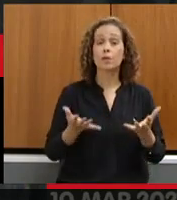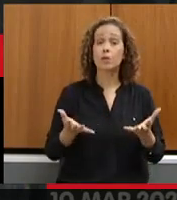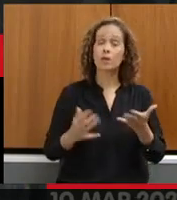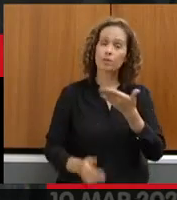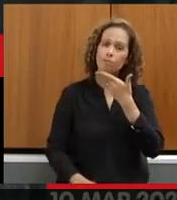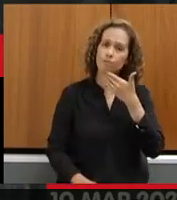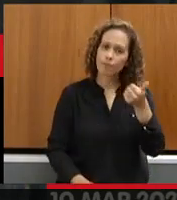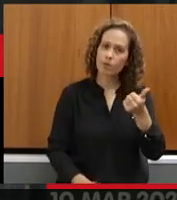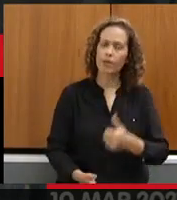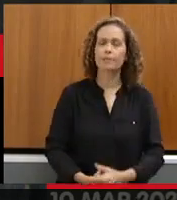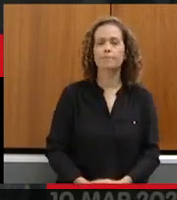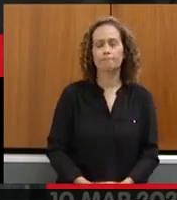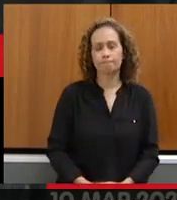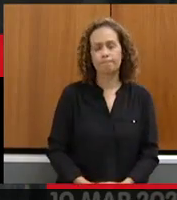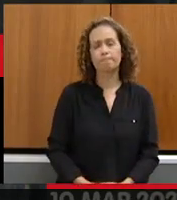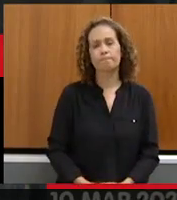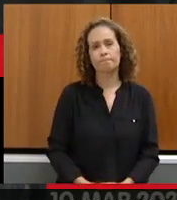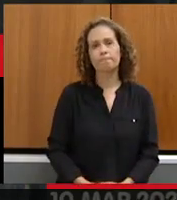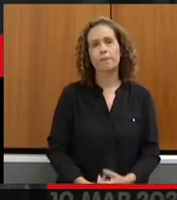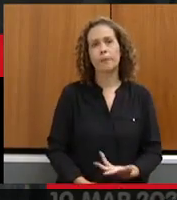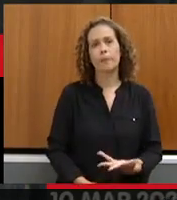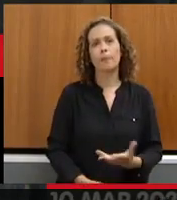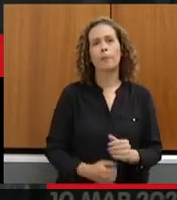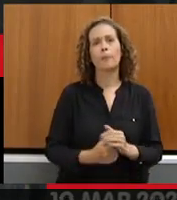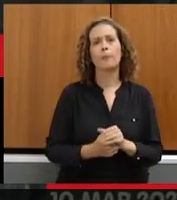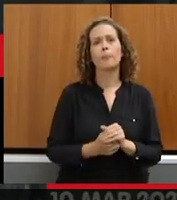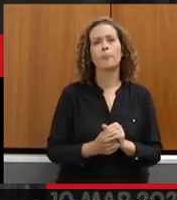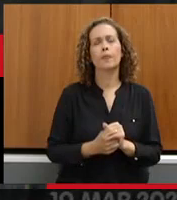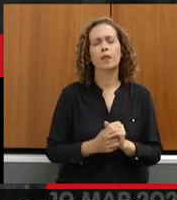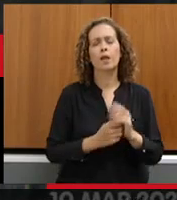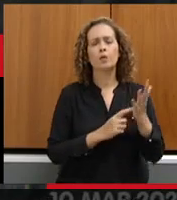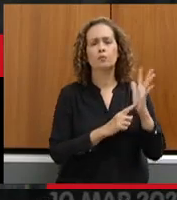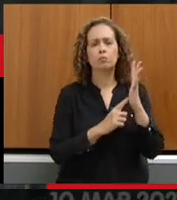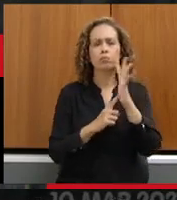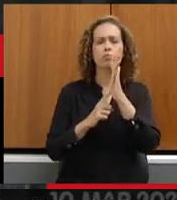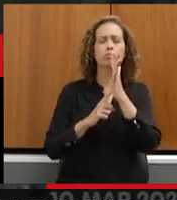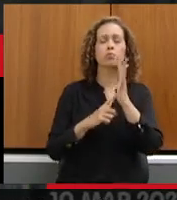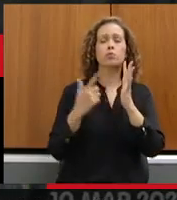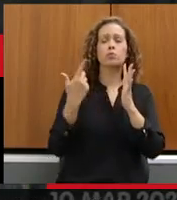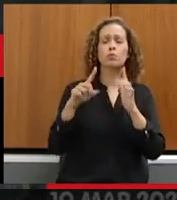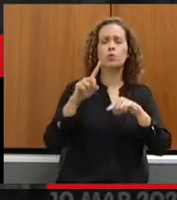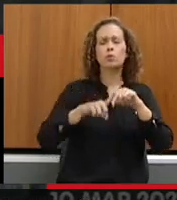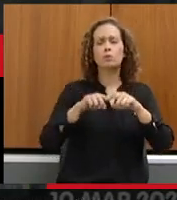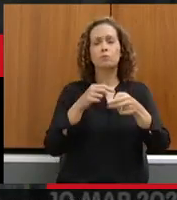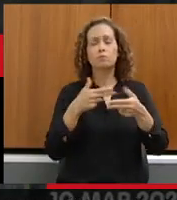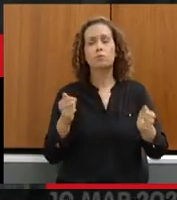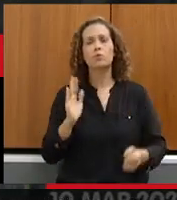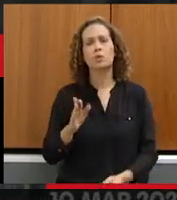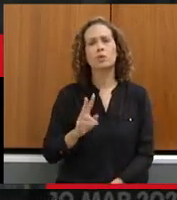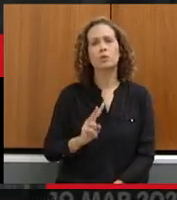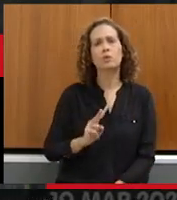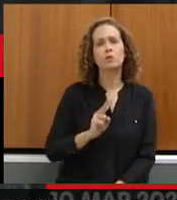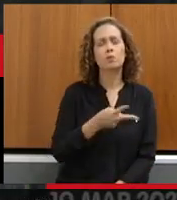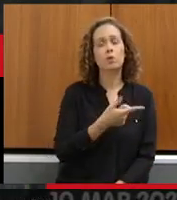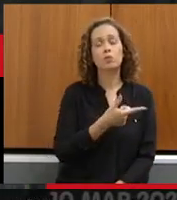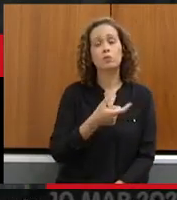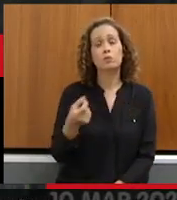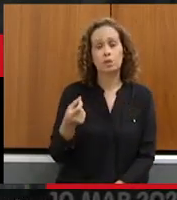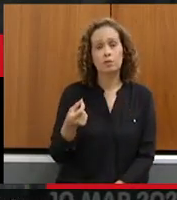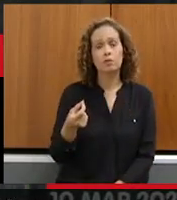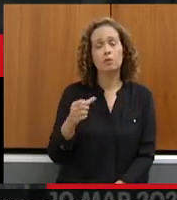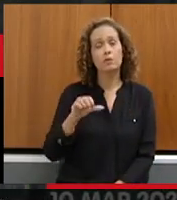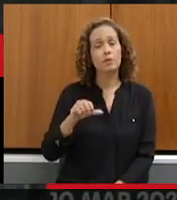melhorar aí em relação aos ventiladores outros equipamentos nós distribuímos 2297 equipamentos para